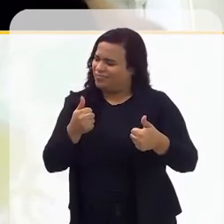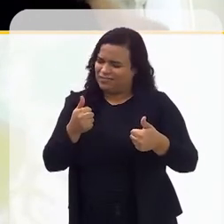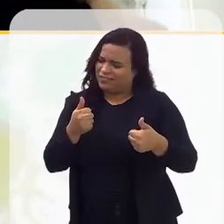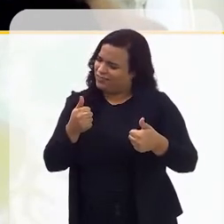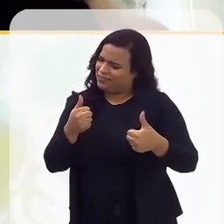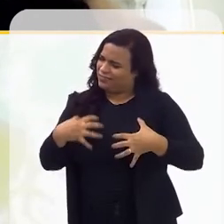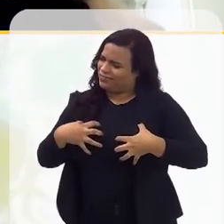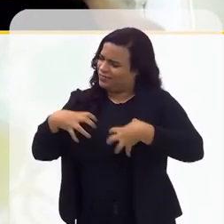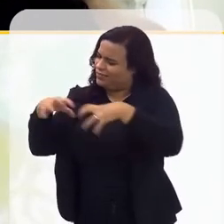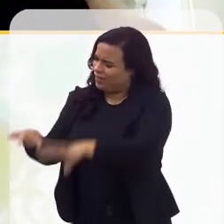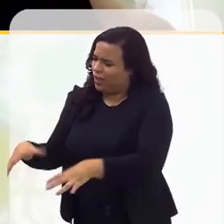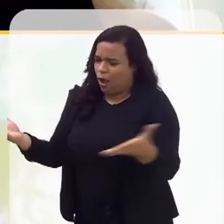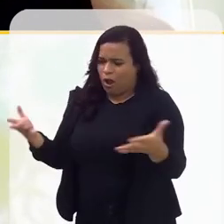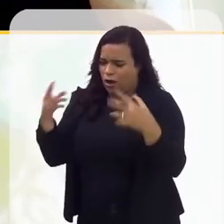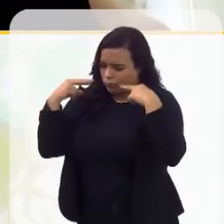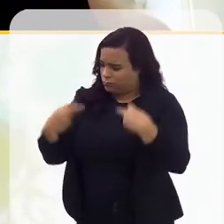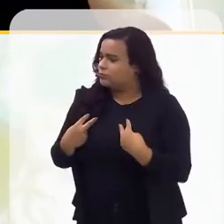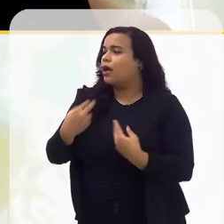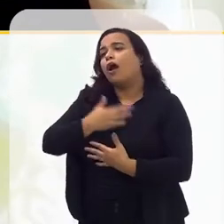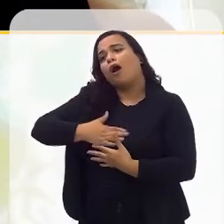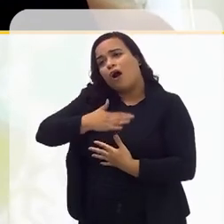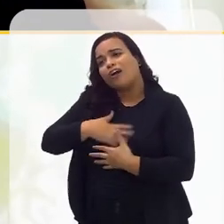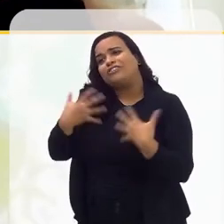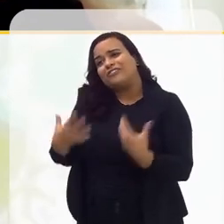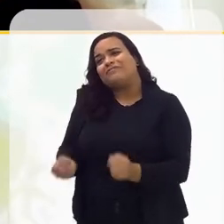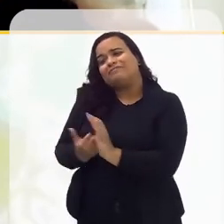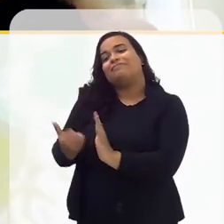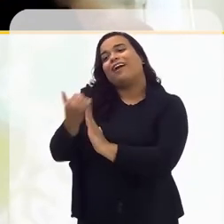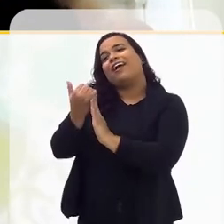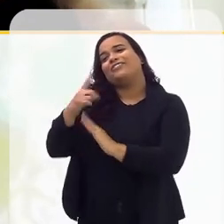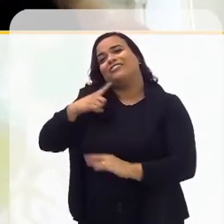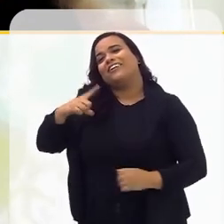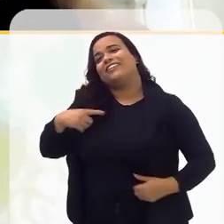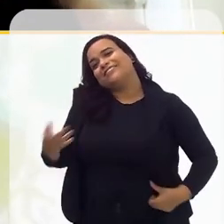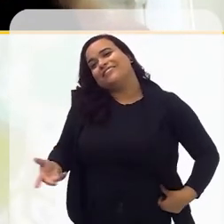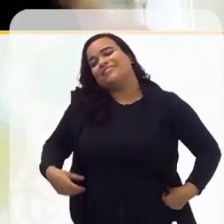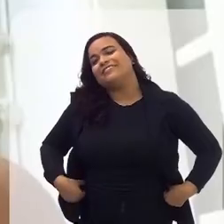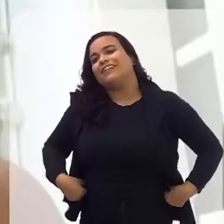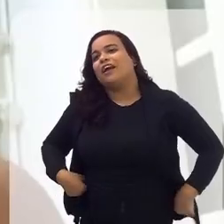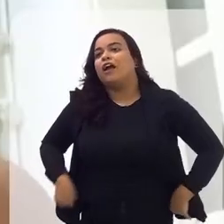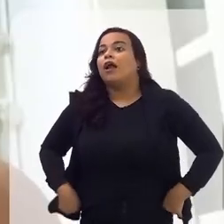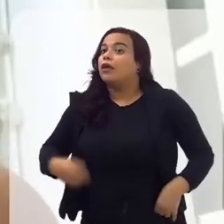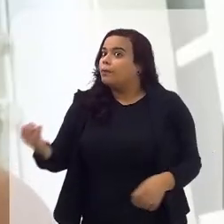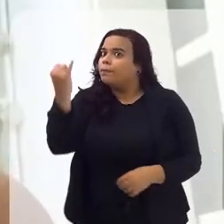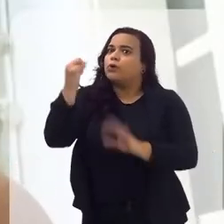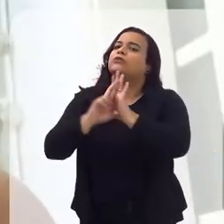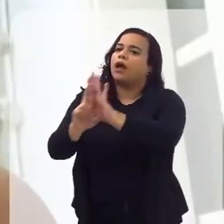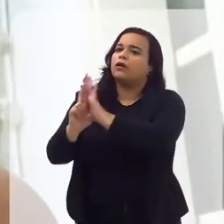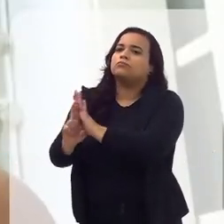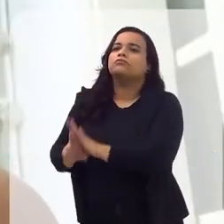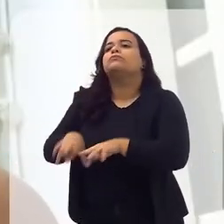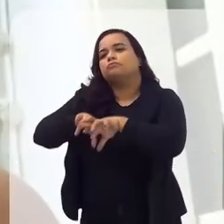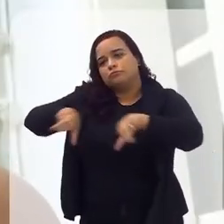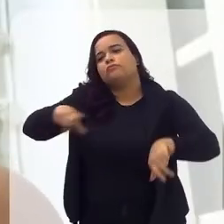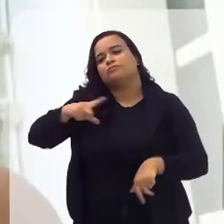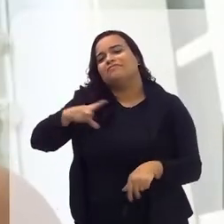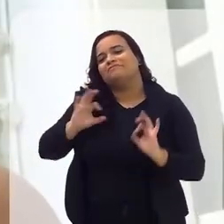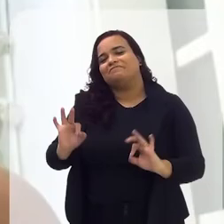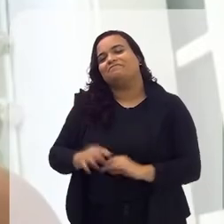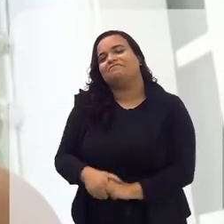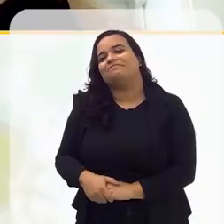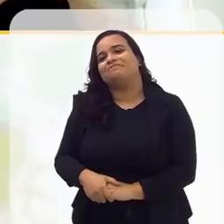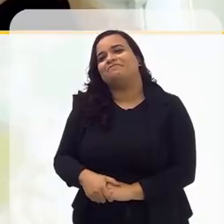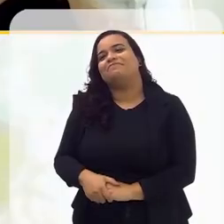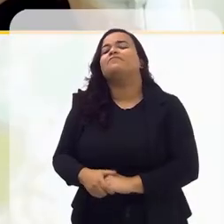na verdade hoje eu olho para mim, me aceito e me gosto muito mais. Então é muito importante a gente ter essas referências, sim, com